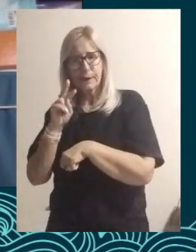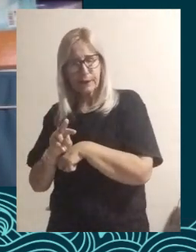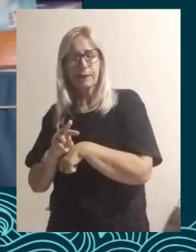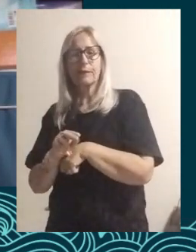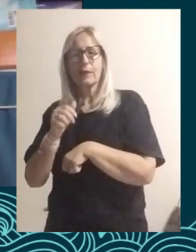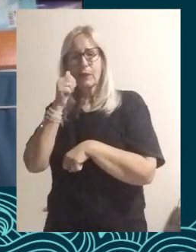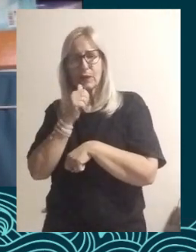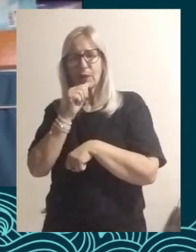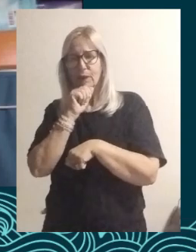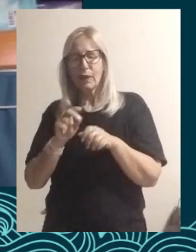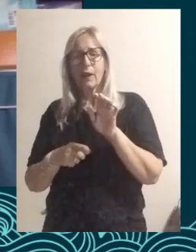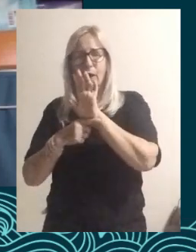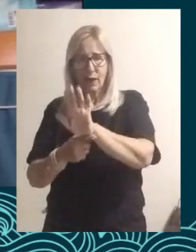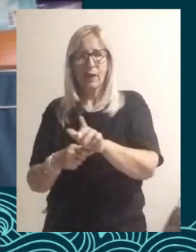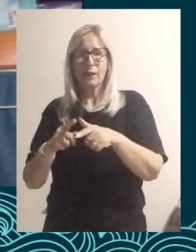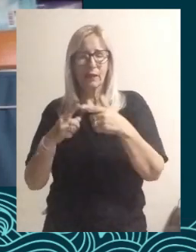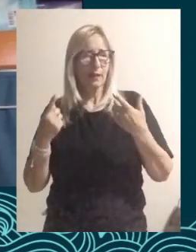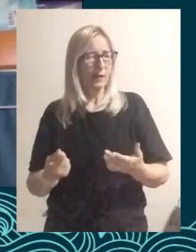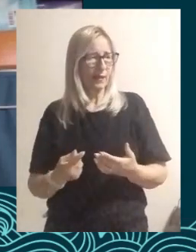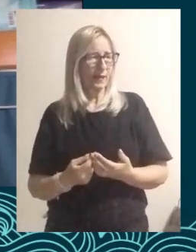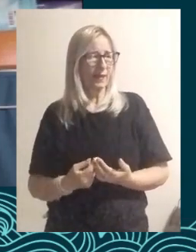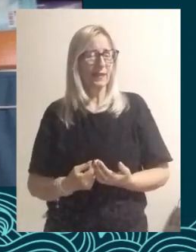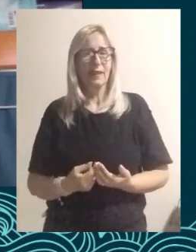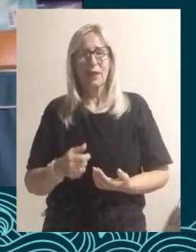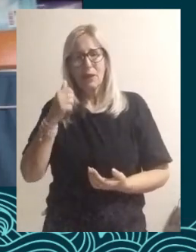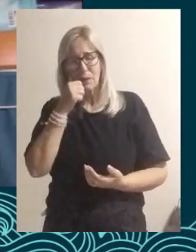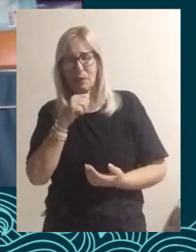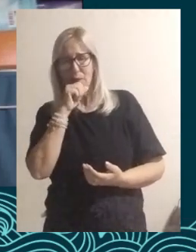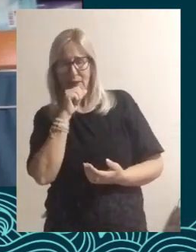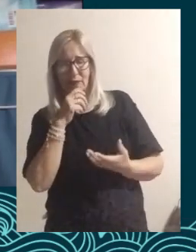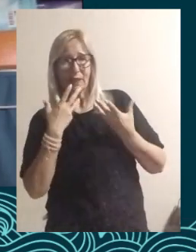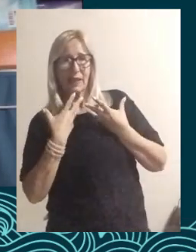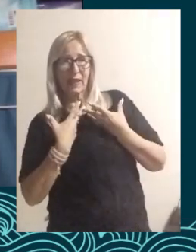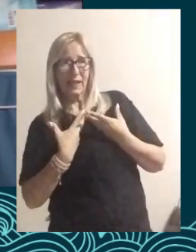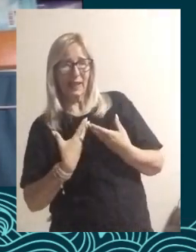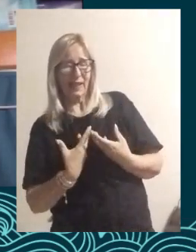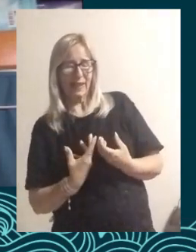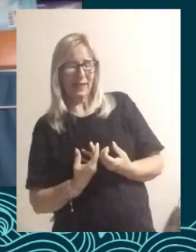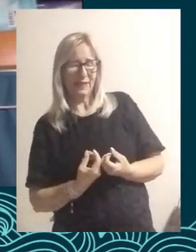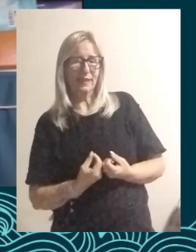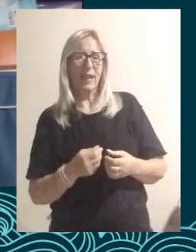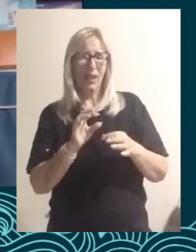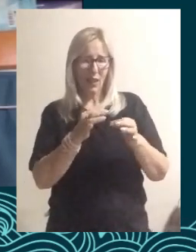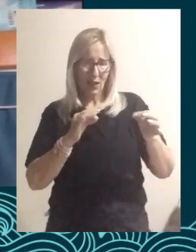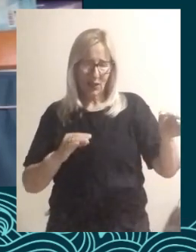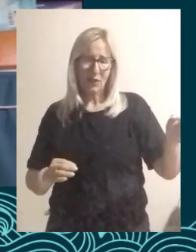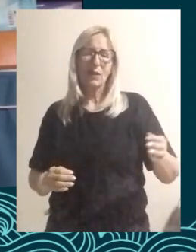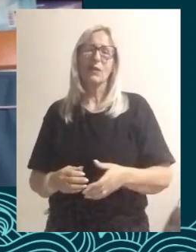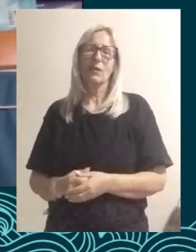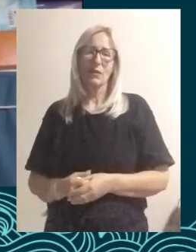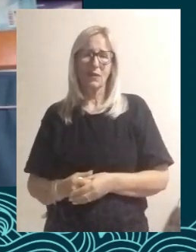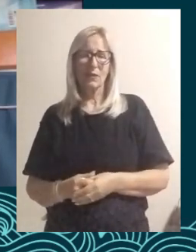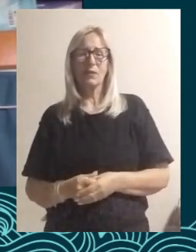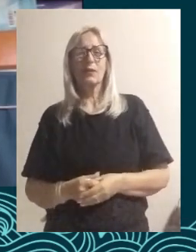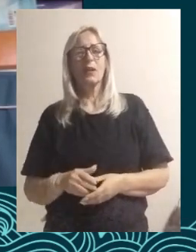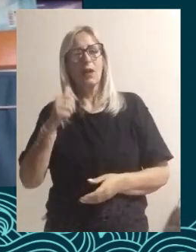preocupar, mas ela fica. Então, mesmo sem querer, eu acabo ajudando a minha mãe fica mais cansada ainda, apesar de eu